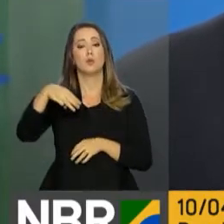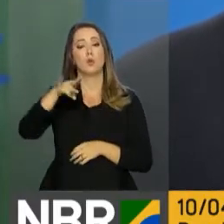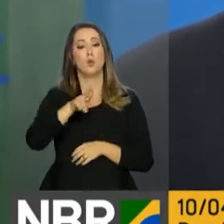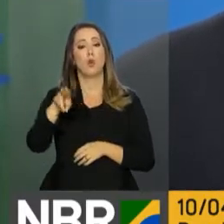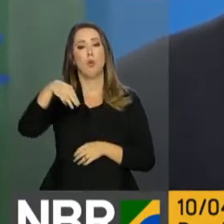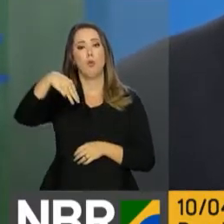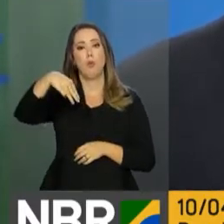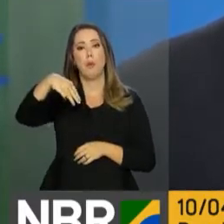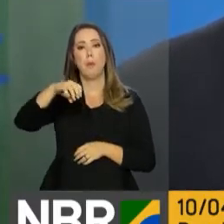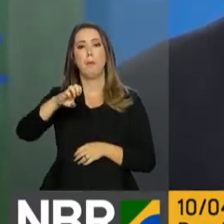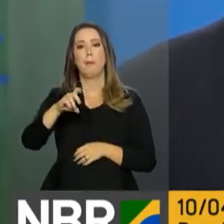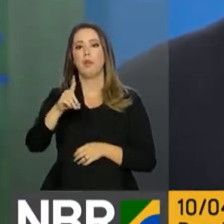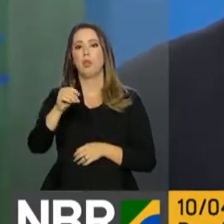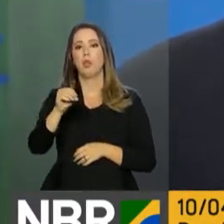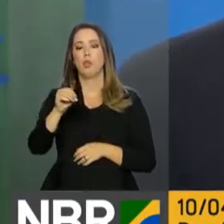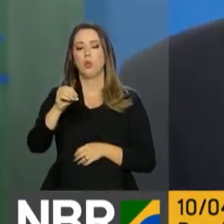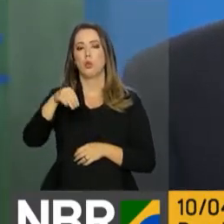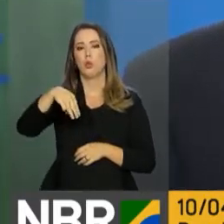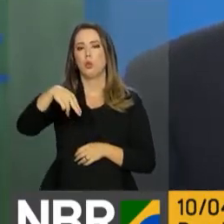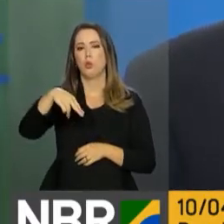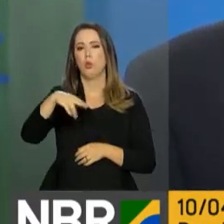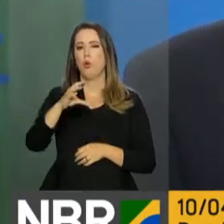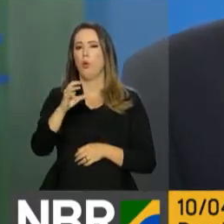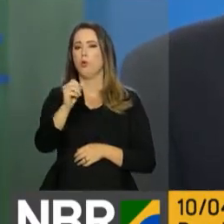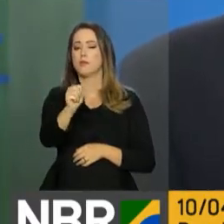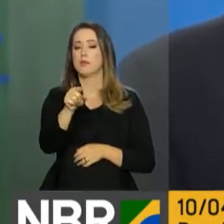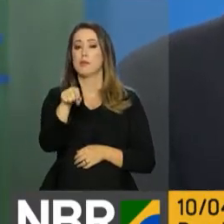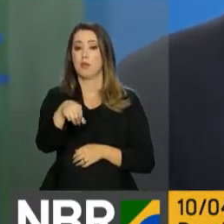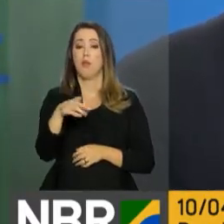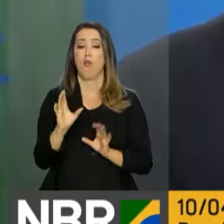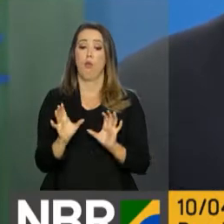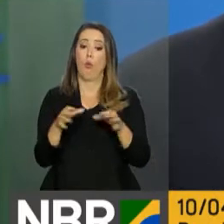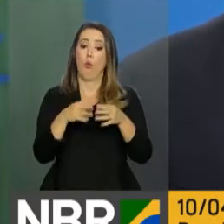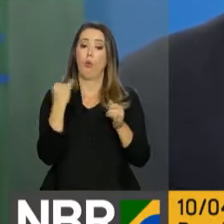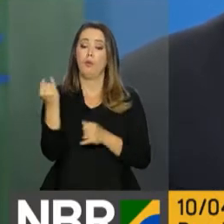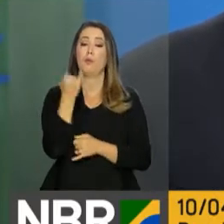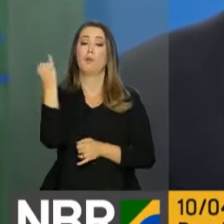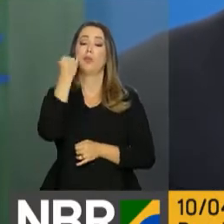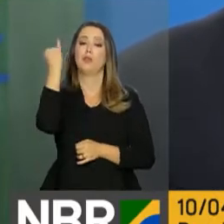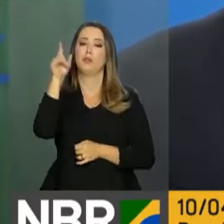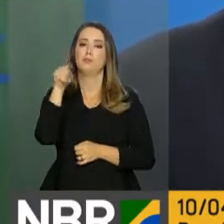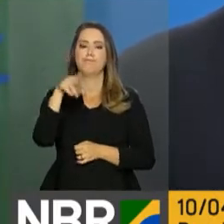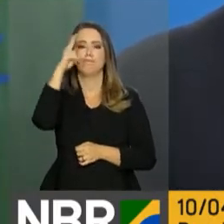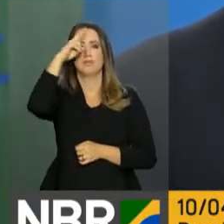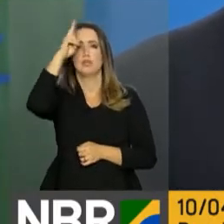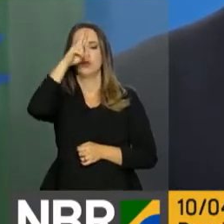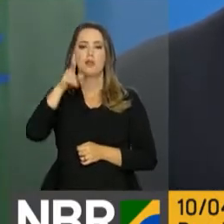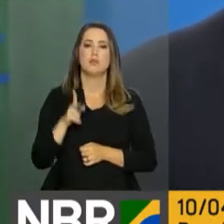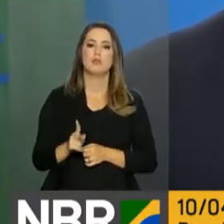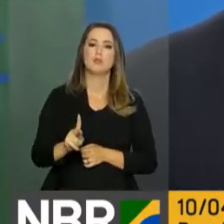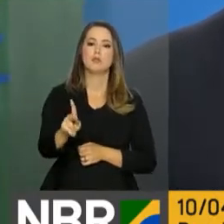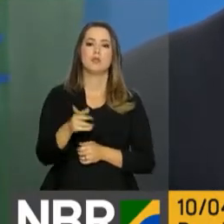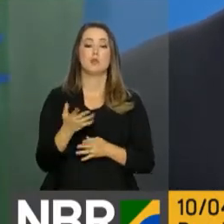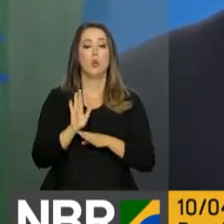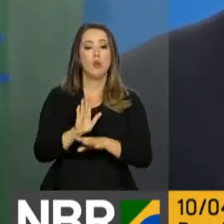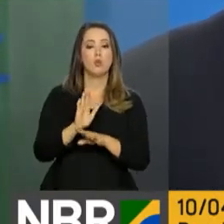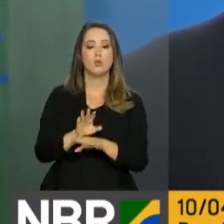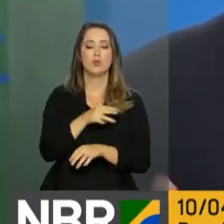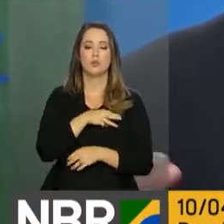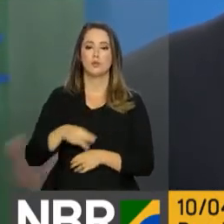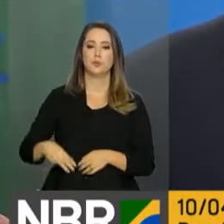legado nessa área importantíssima, né, será sempre lembrado. Com a colaboração do Mendonça